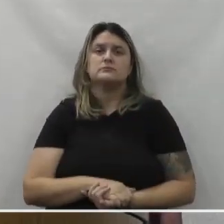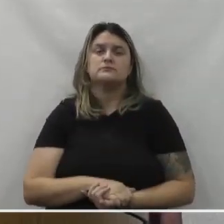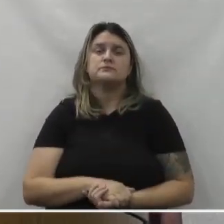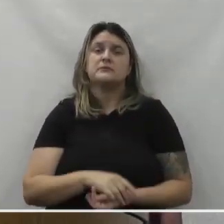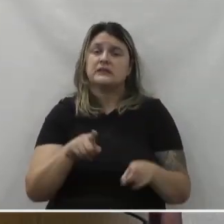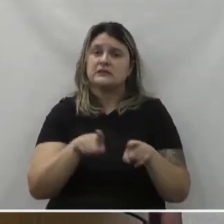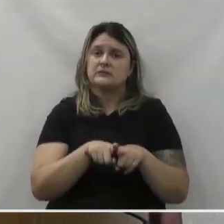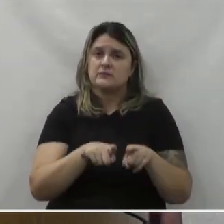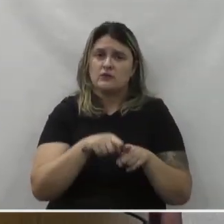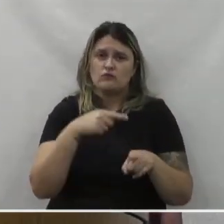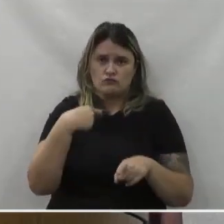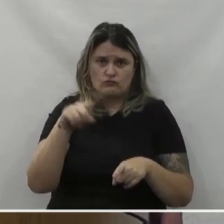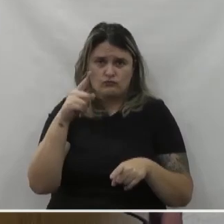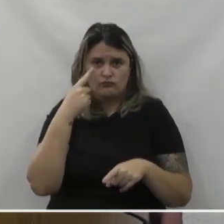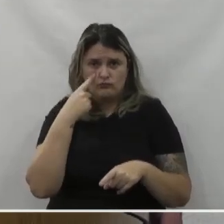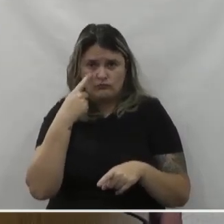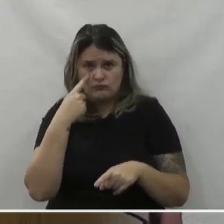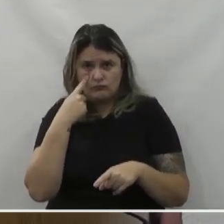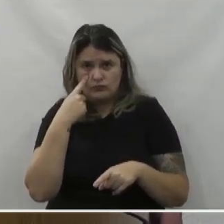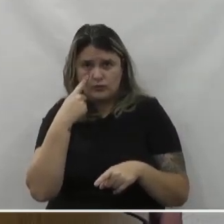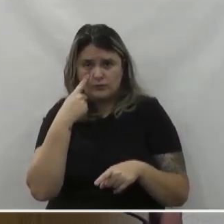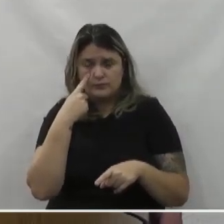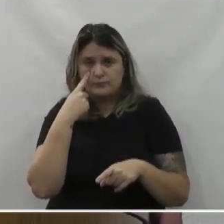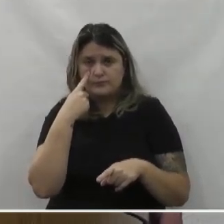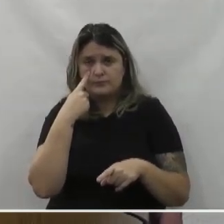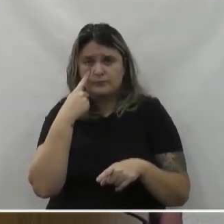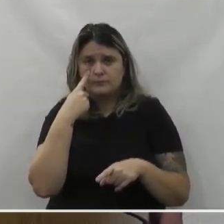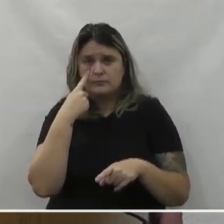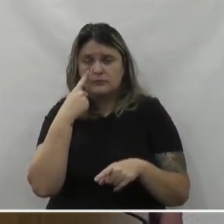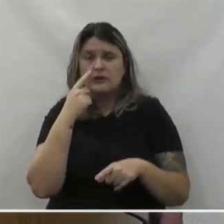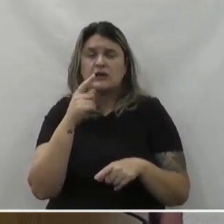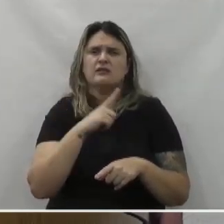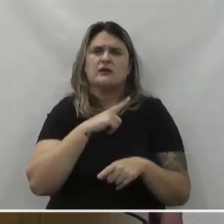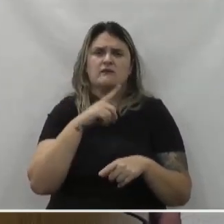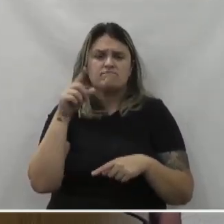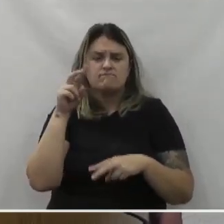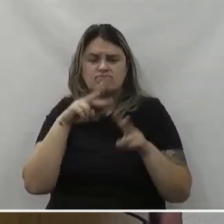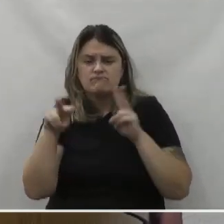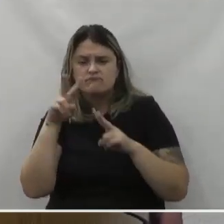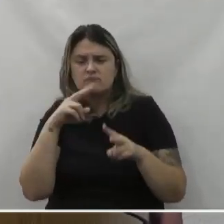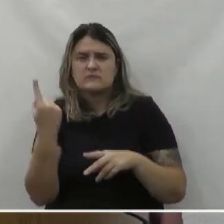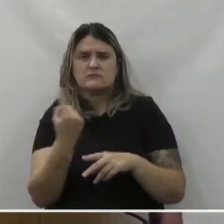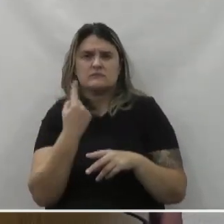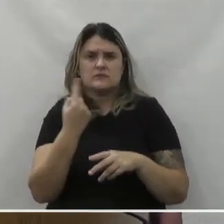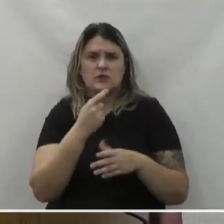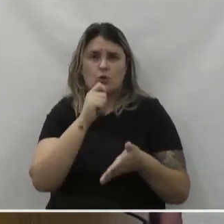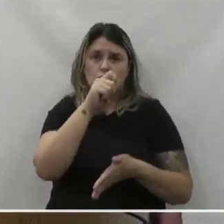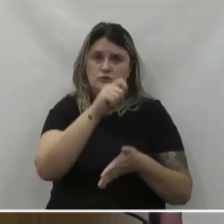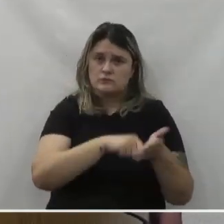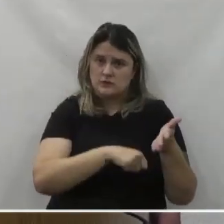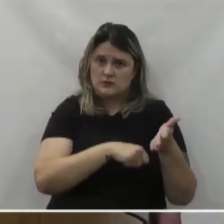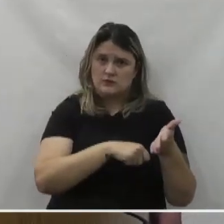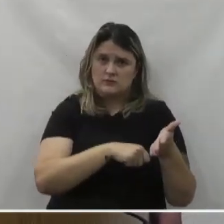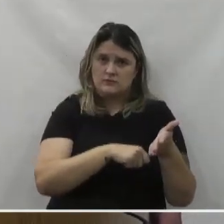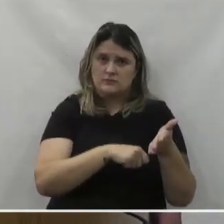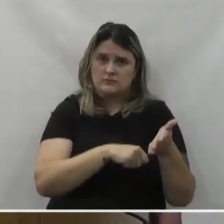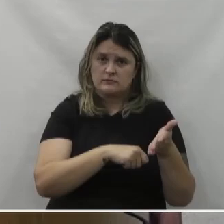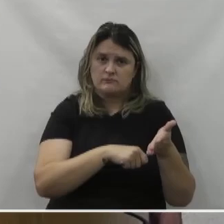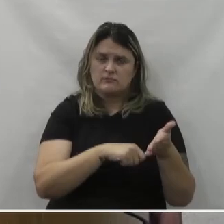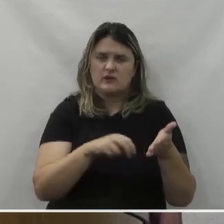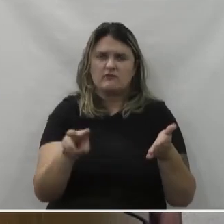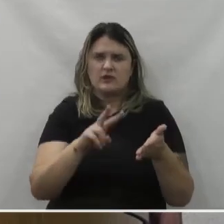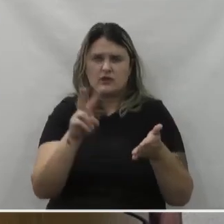Também verificamos que tem o verificador independente, né? A prefeitura ela contrata esse daí, é um